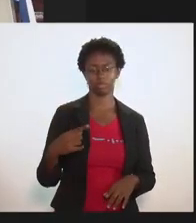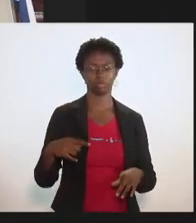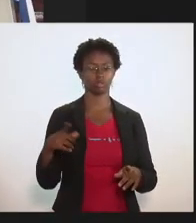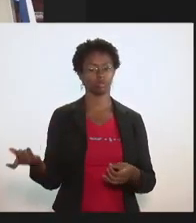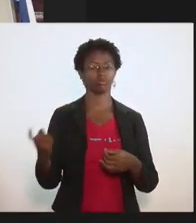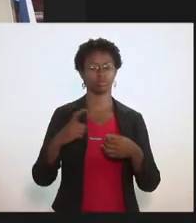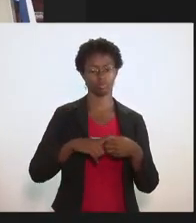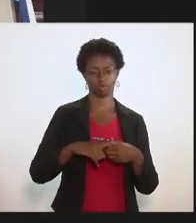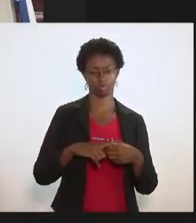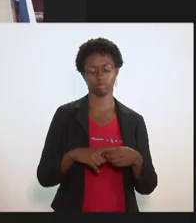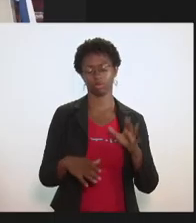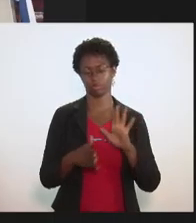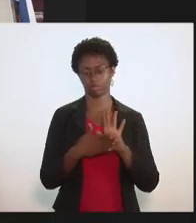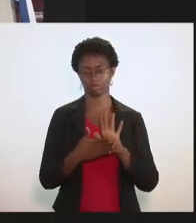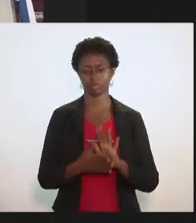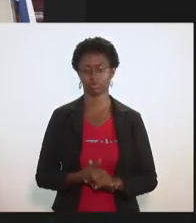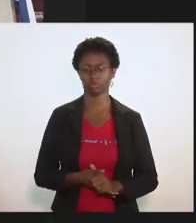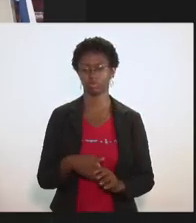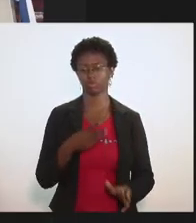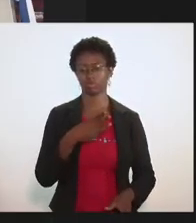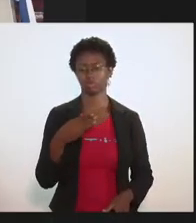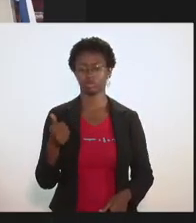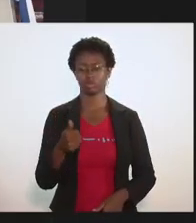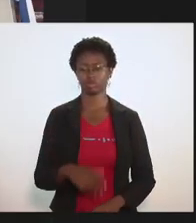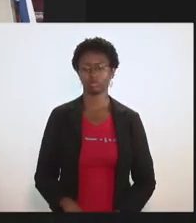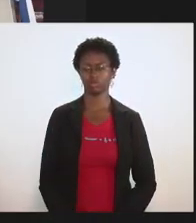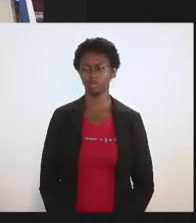Quem pediu de vista, deputado Valdeir, que retorna à próxima sessão?